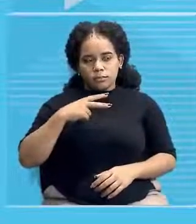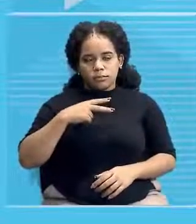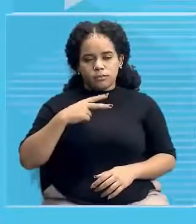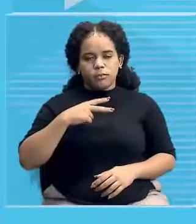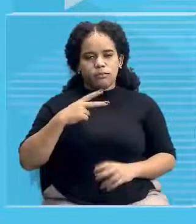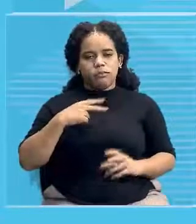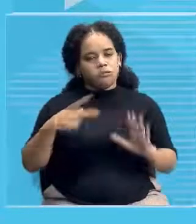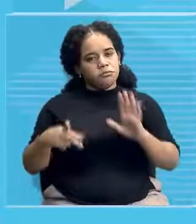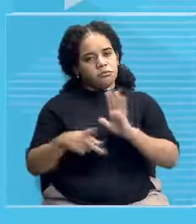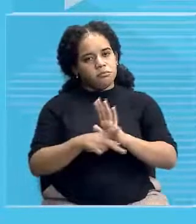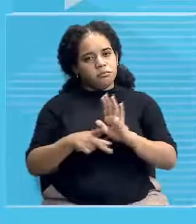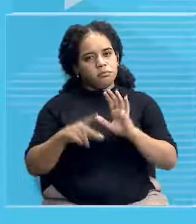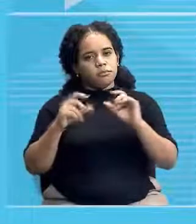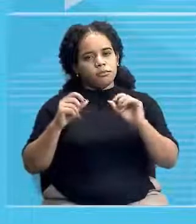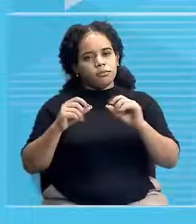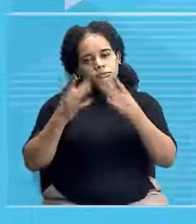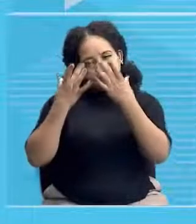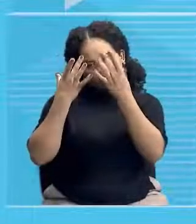específicas